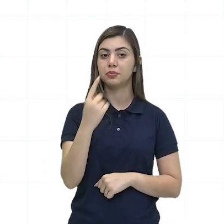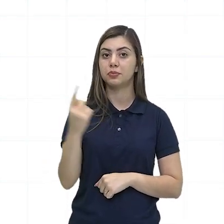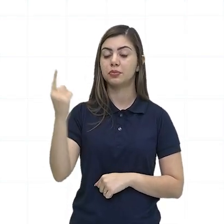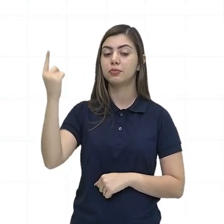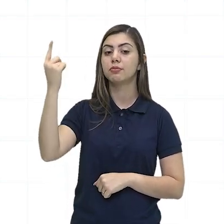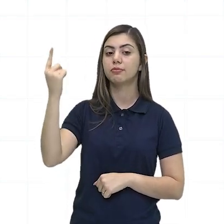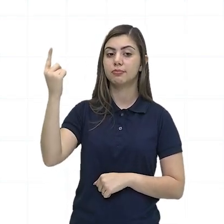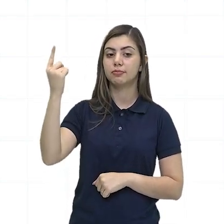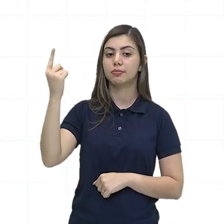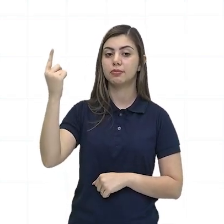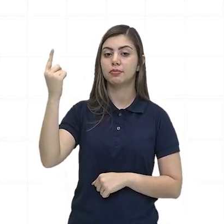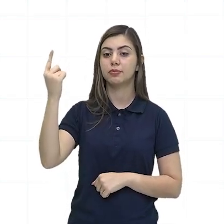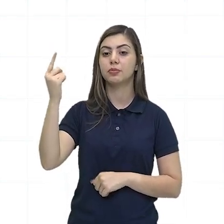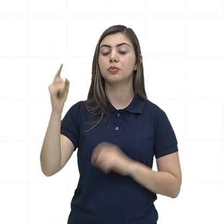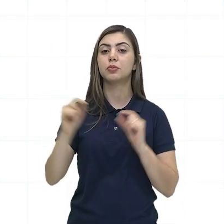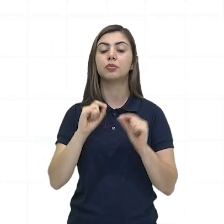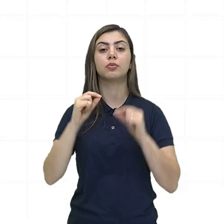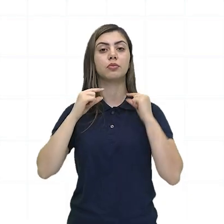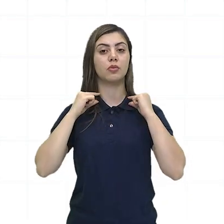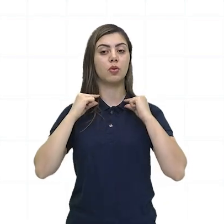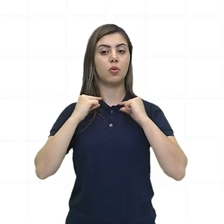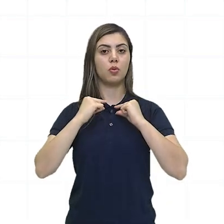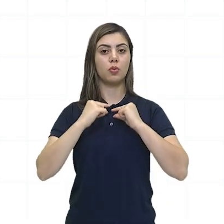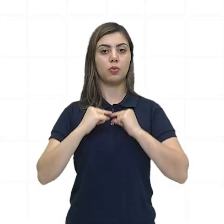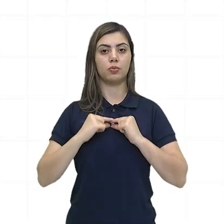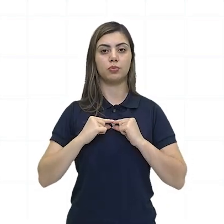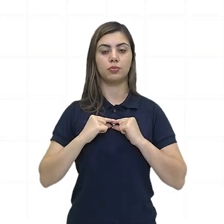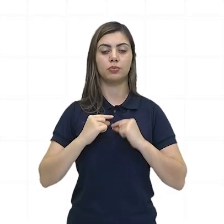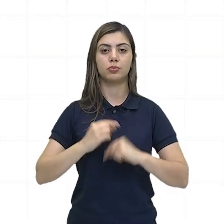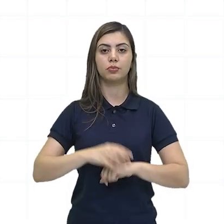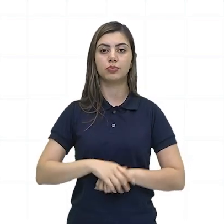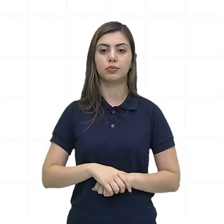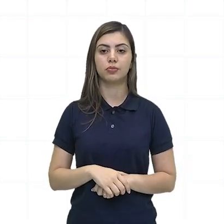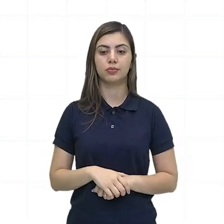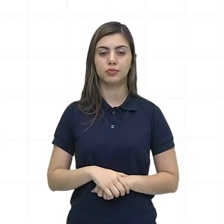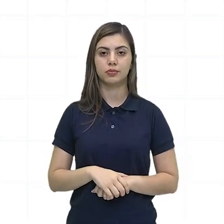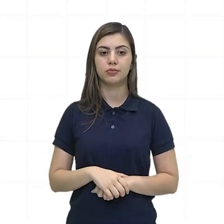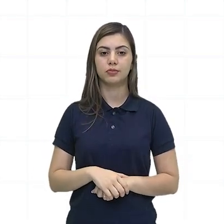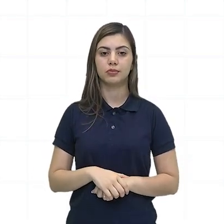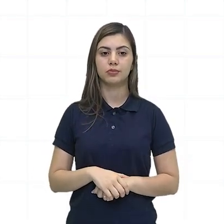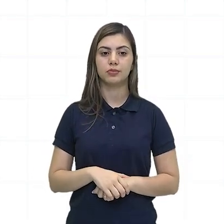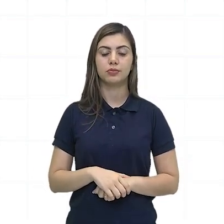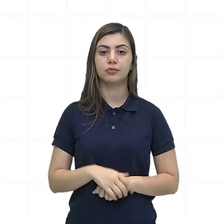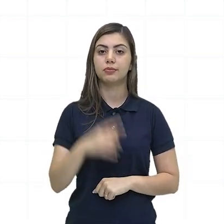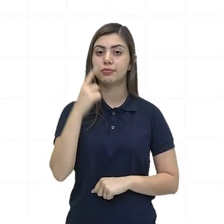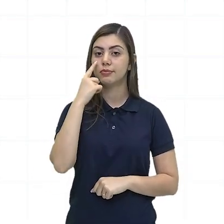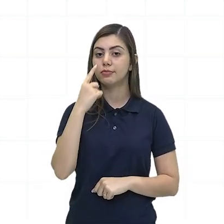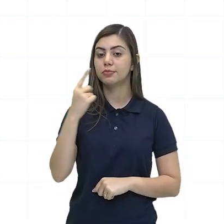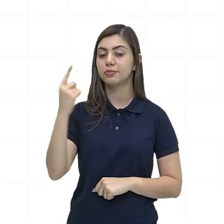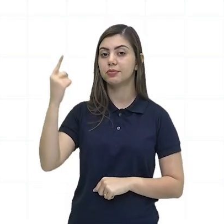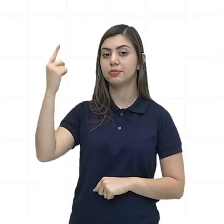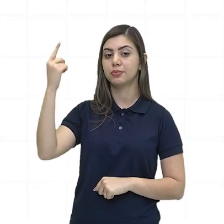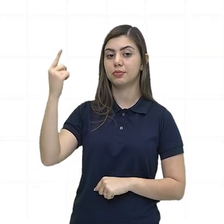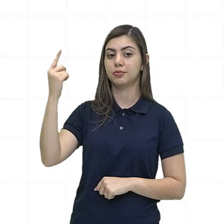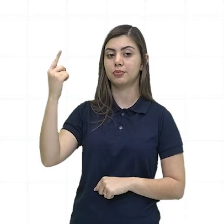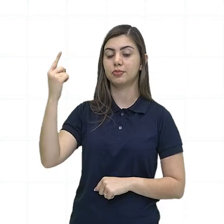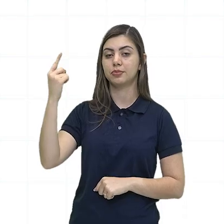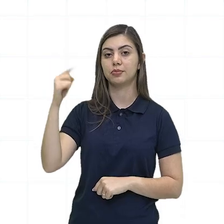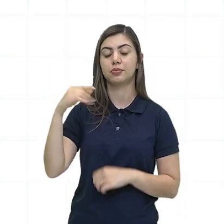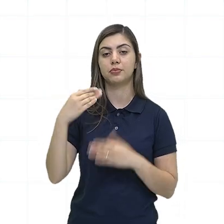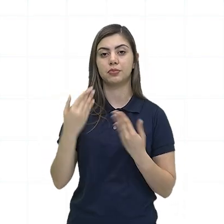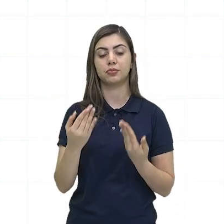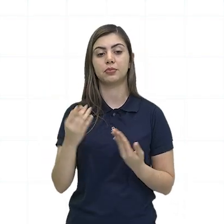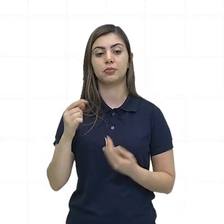Necklace, necklace, que são colares, colares, tá aí, né? Nesse caso é o vocabulário de